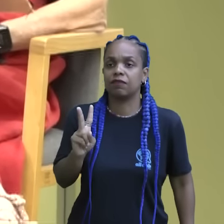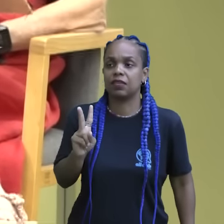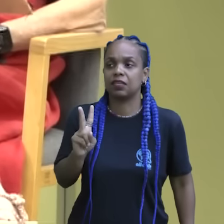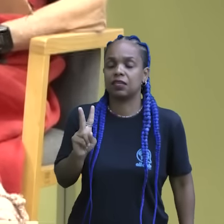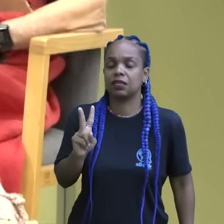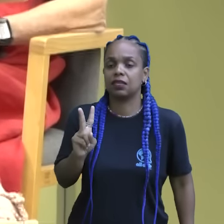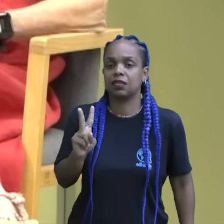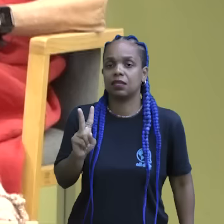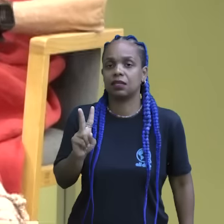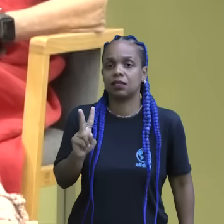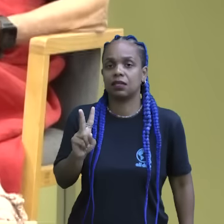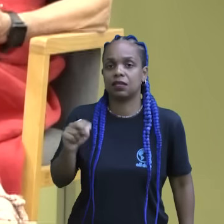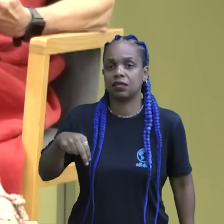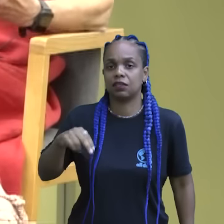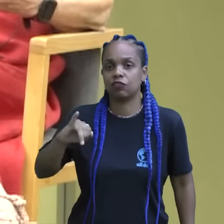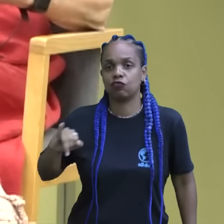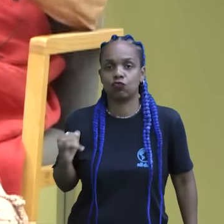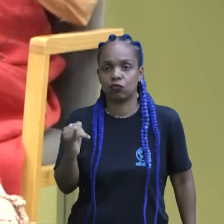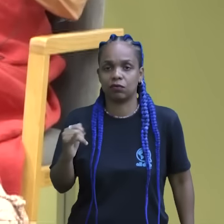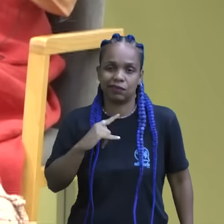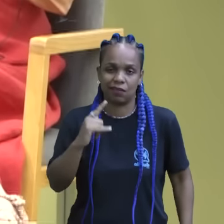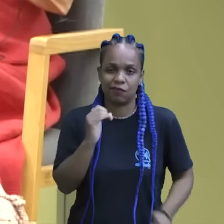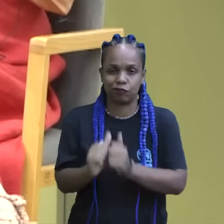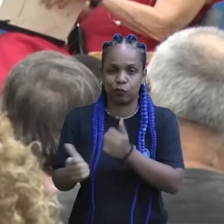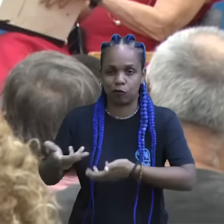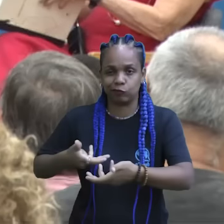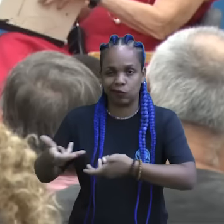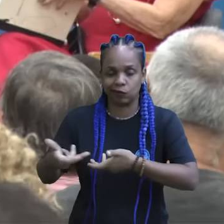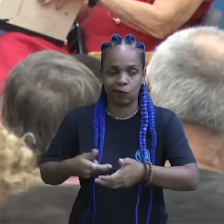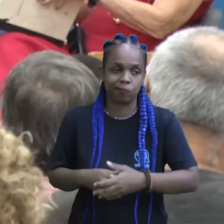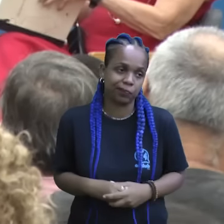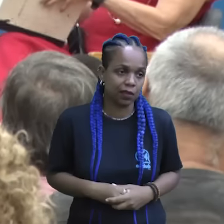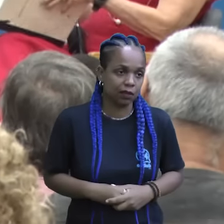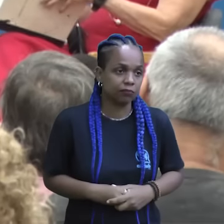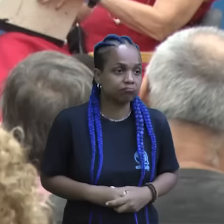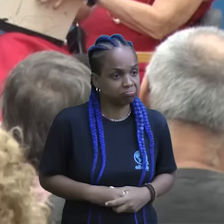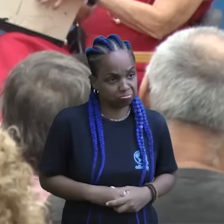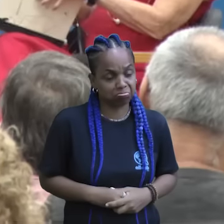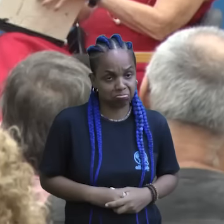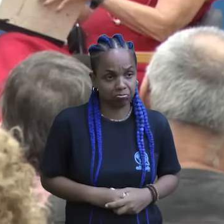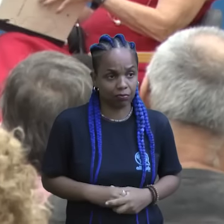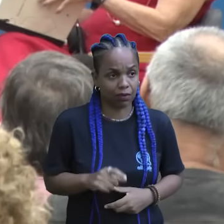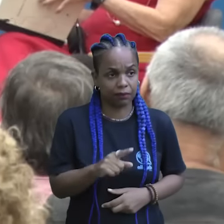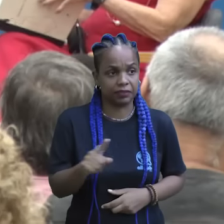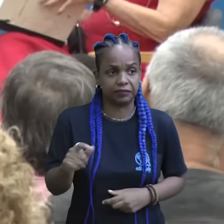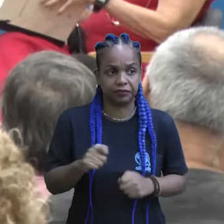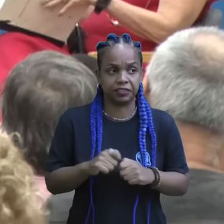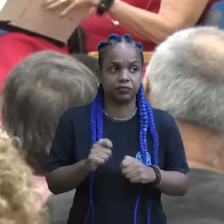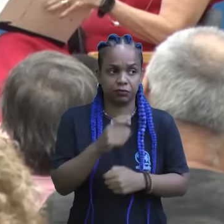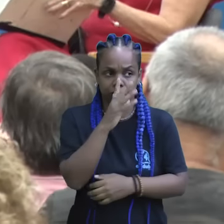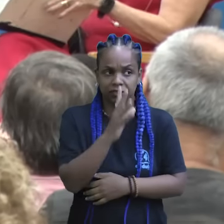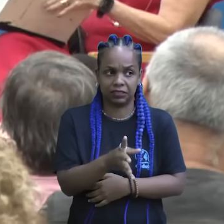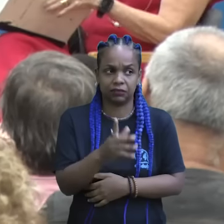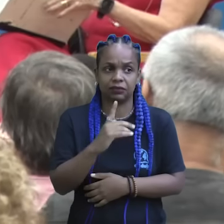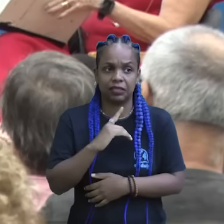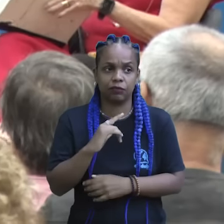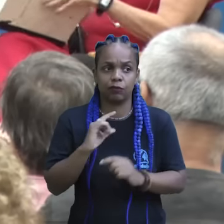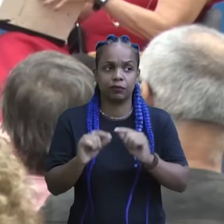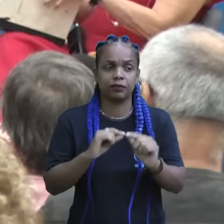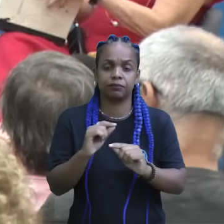ele fez uma acusação muito grande ao feminismo do momento em que ele vivia, que era um